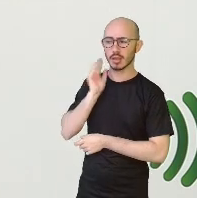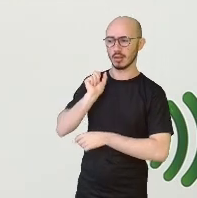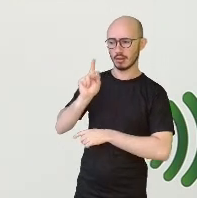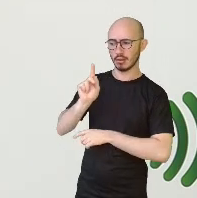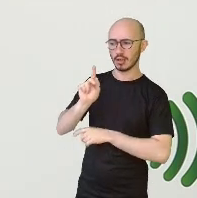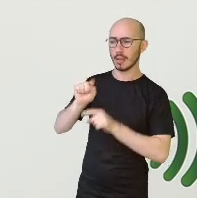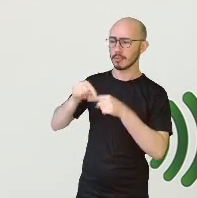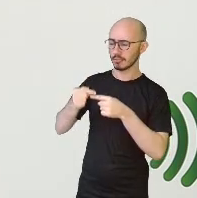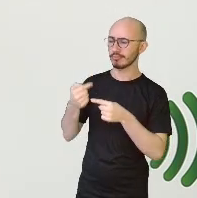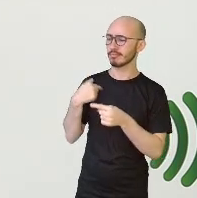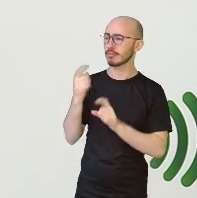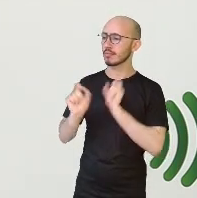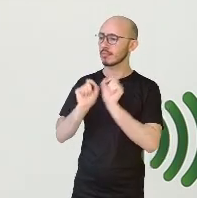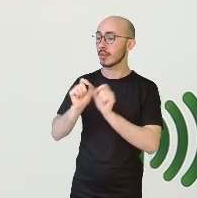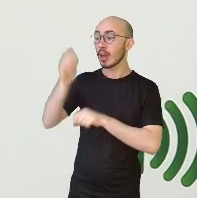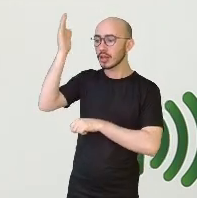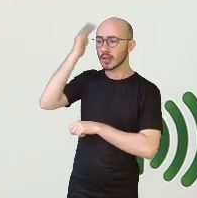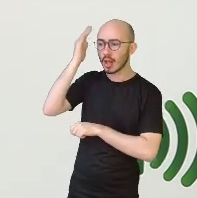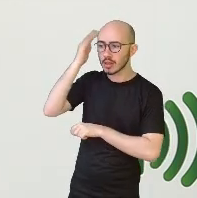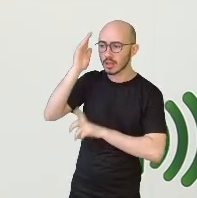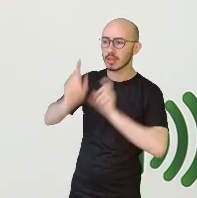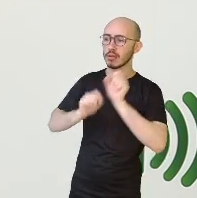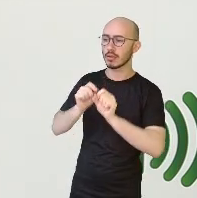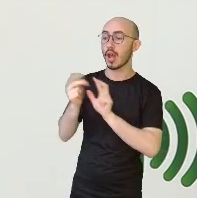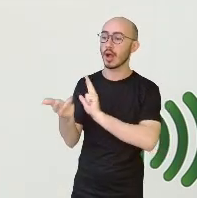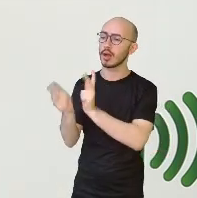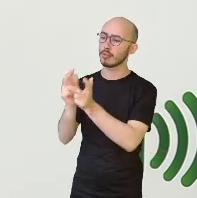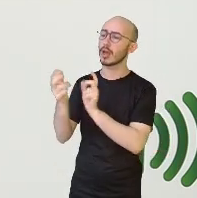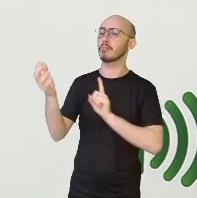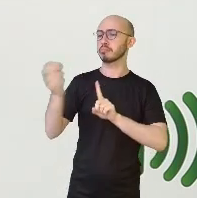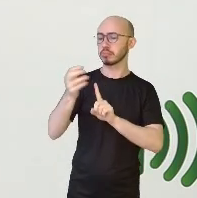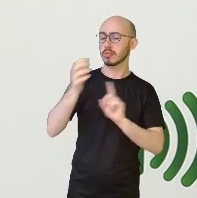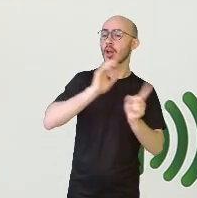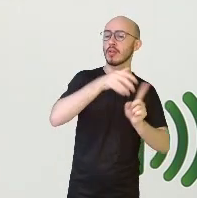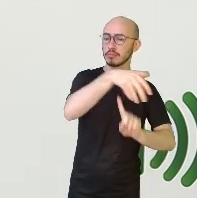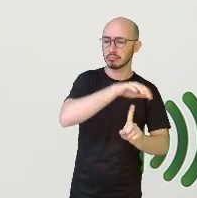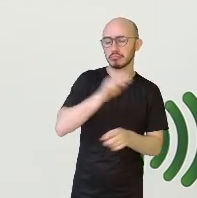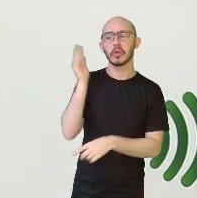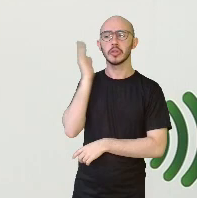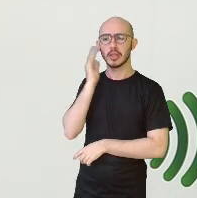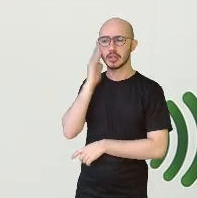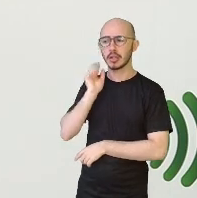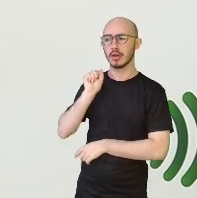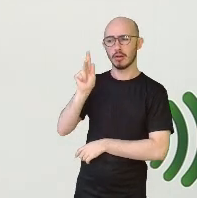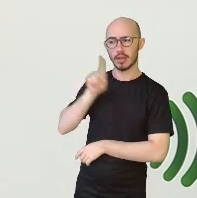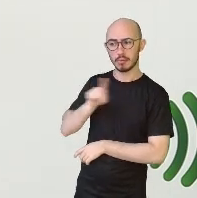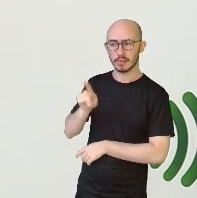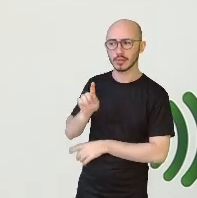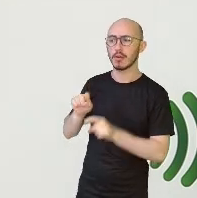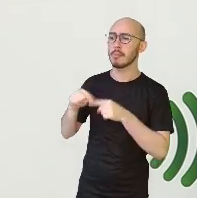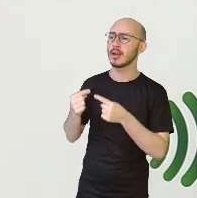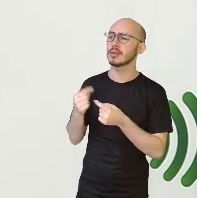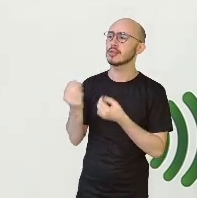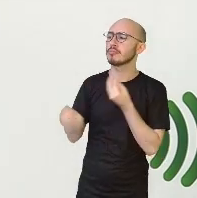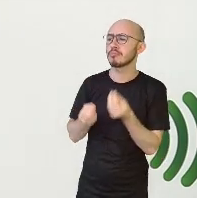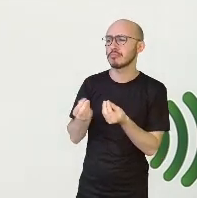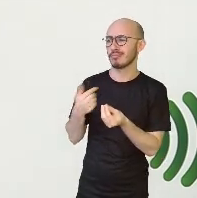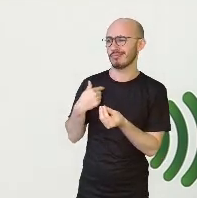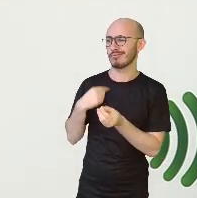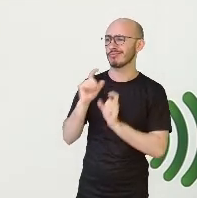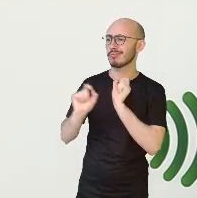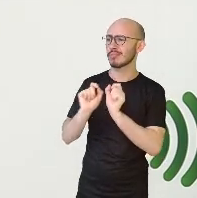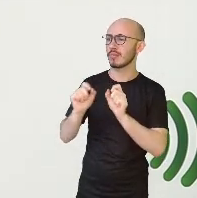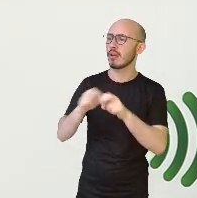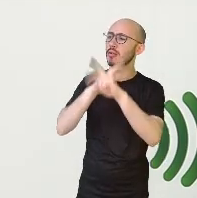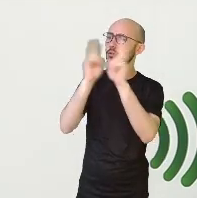frente, já compreendi que a capoeira influenciou os passos do frevo, mas quando eu vou falar